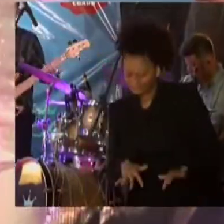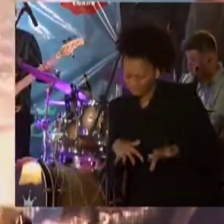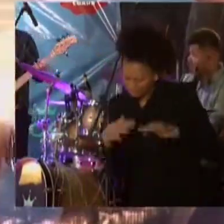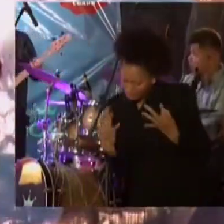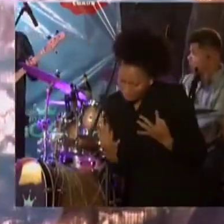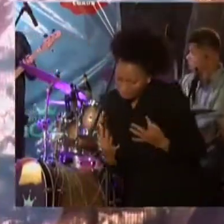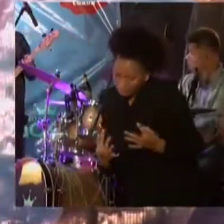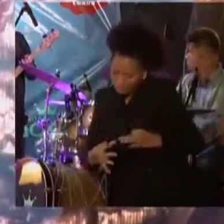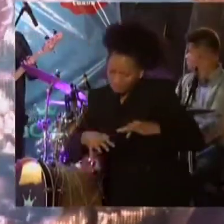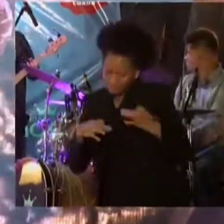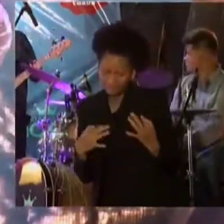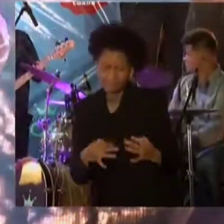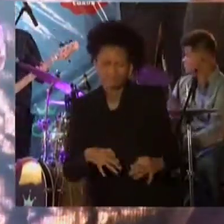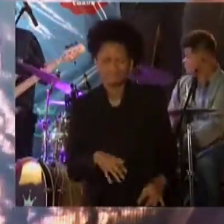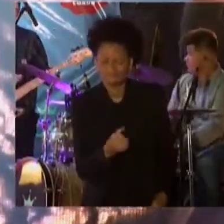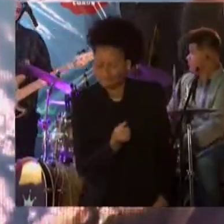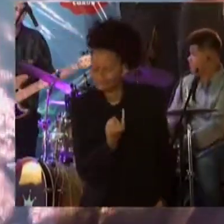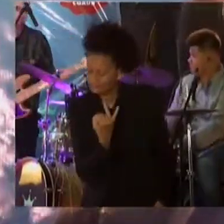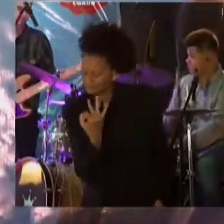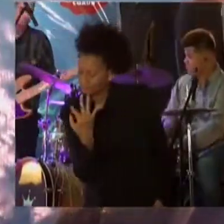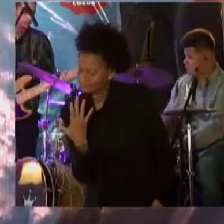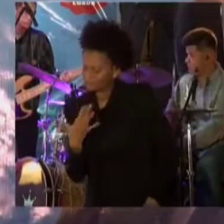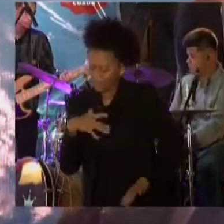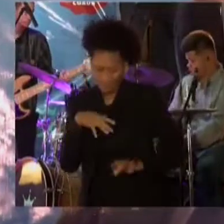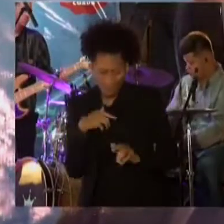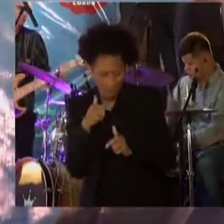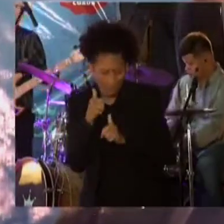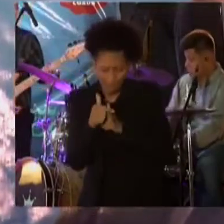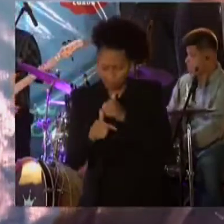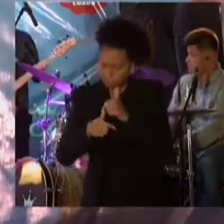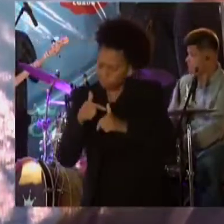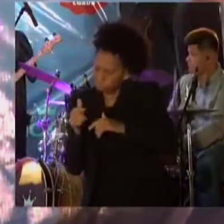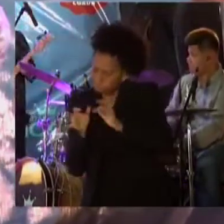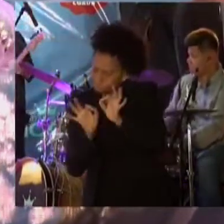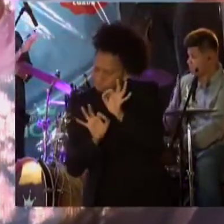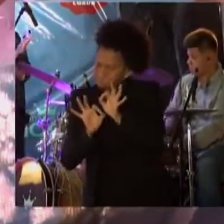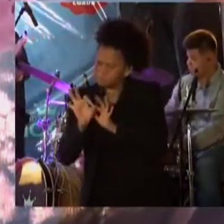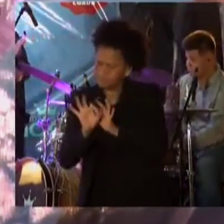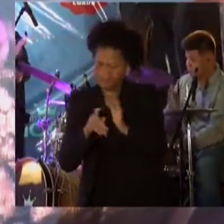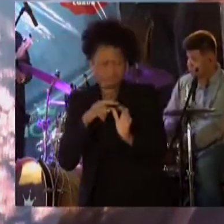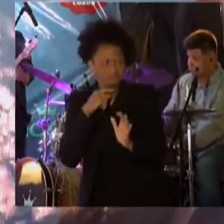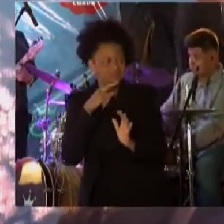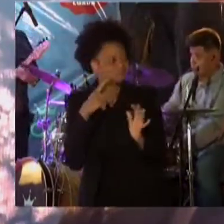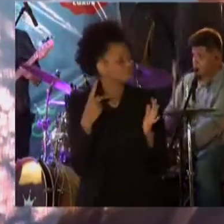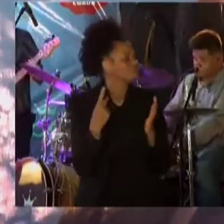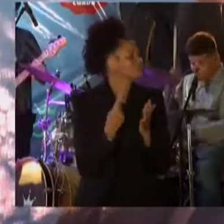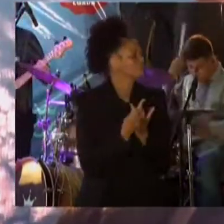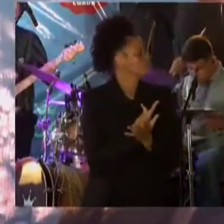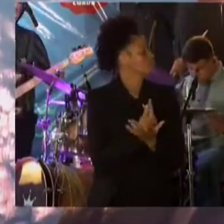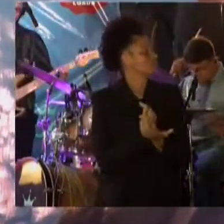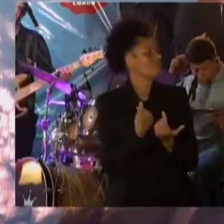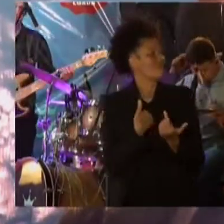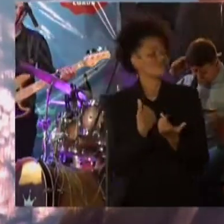Dói quantas vezes planejamos tanto e nada acontece como